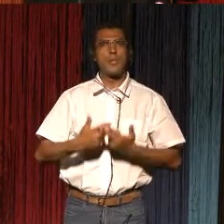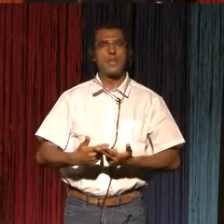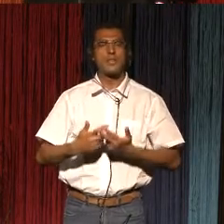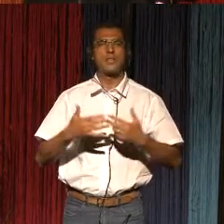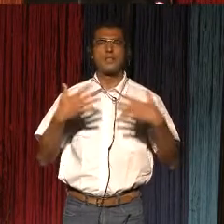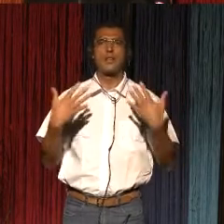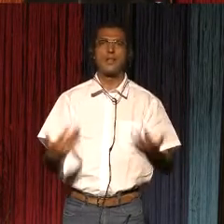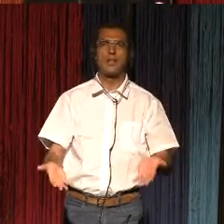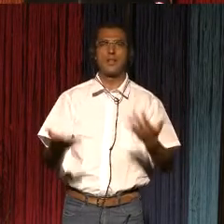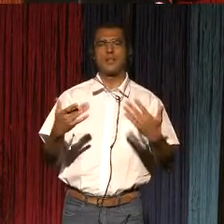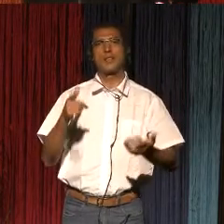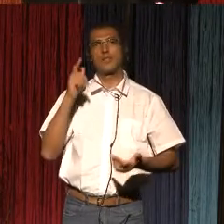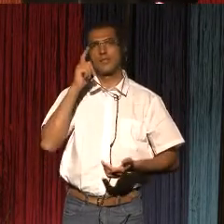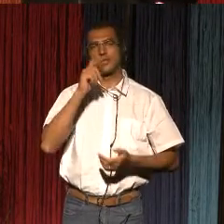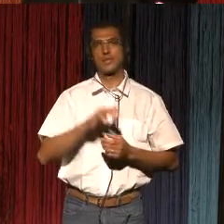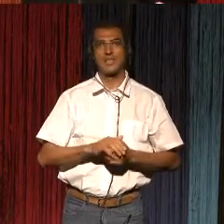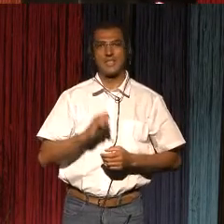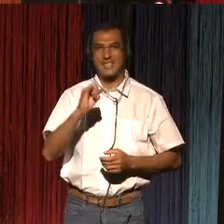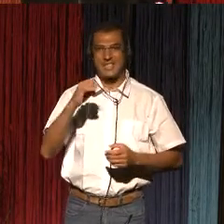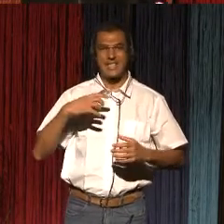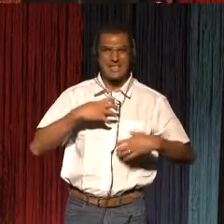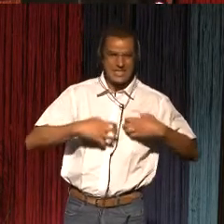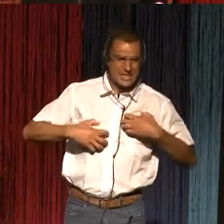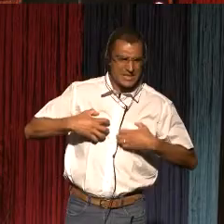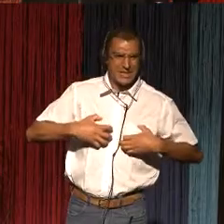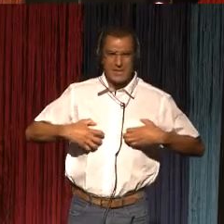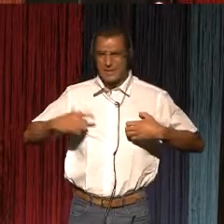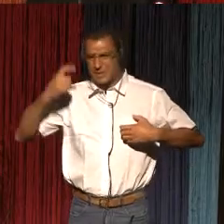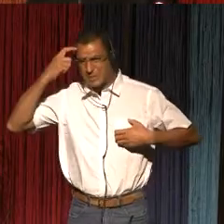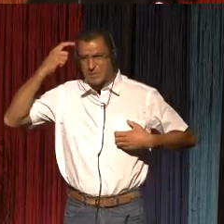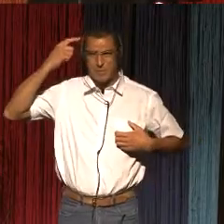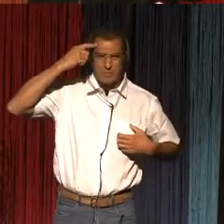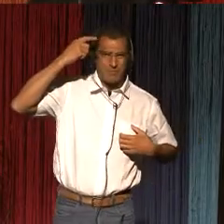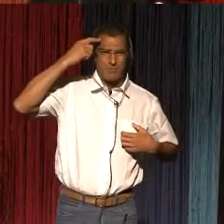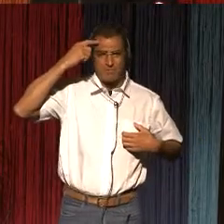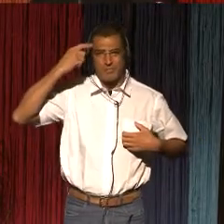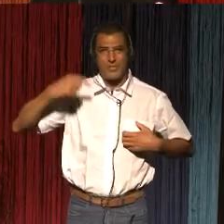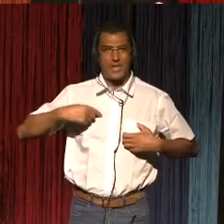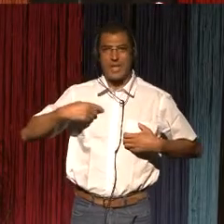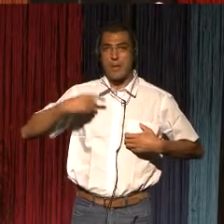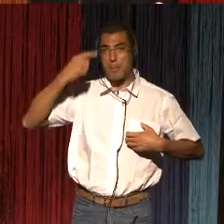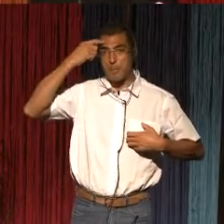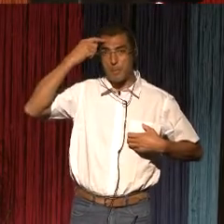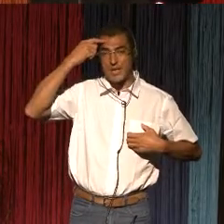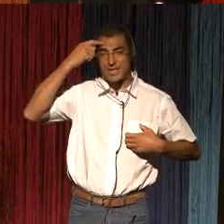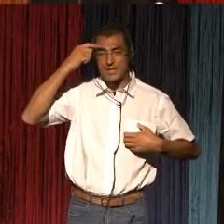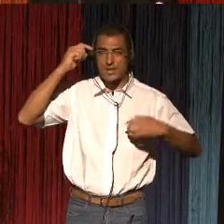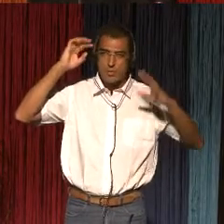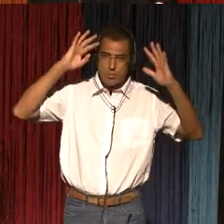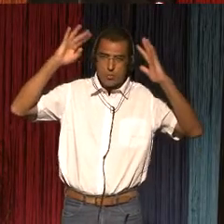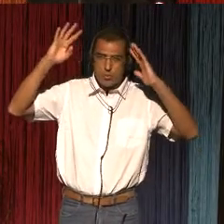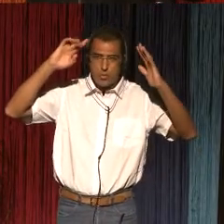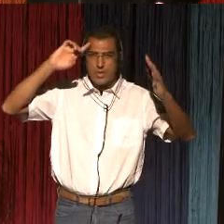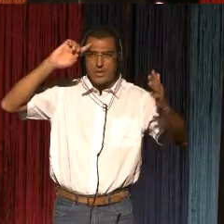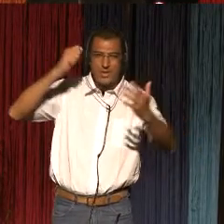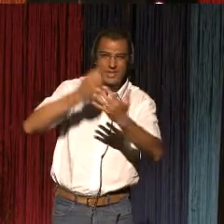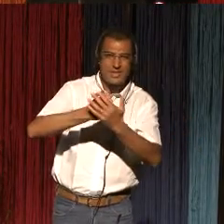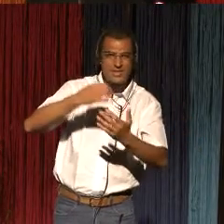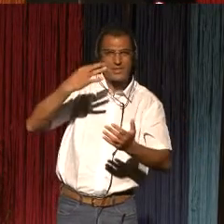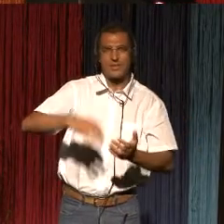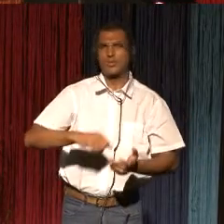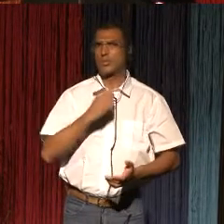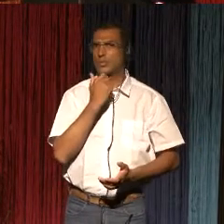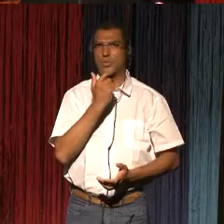executivas. Quando a gente está estressado, a gente não consegue pensar muito bem, a gente não tem bom autocontrole. Quando eu